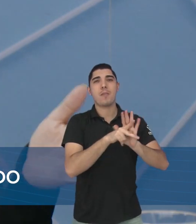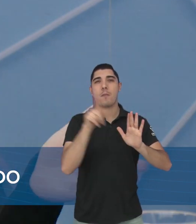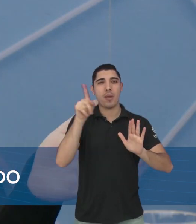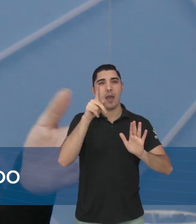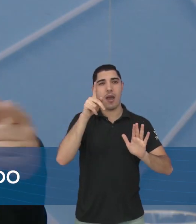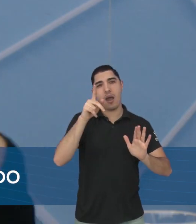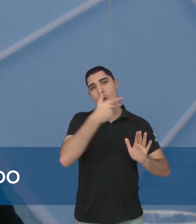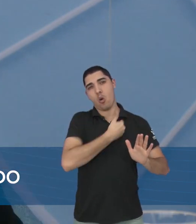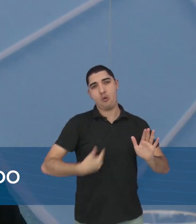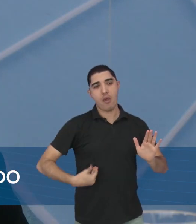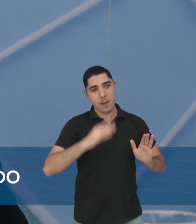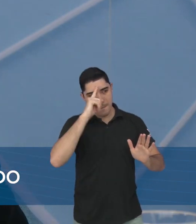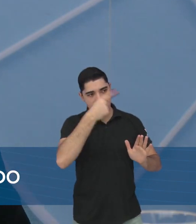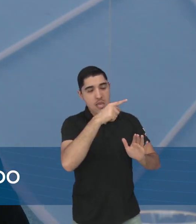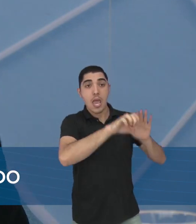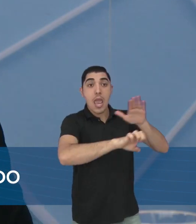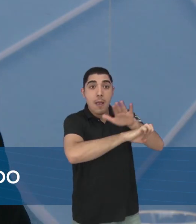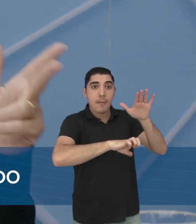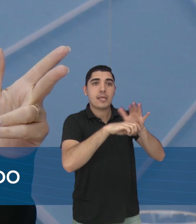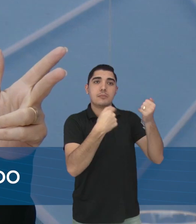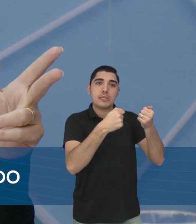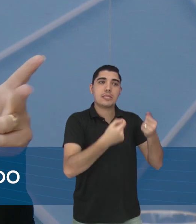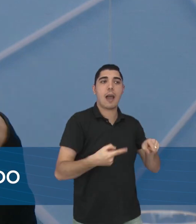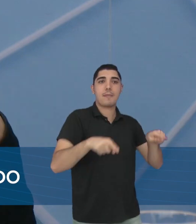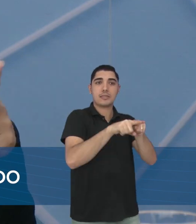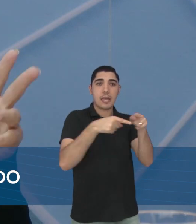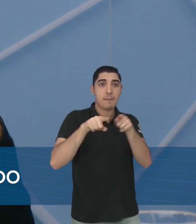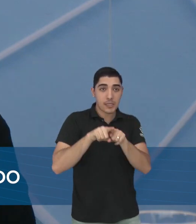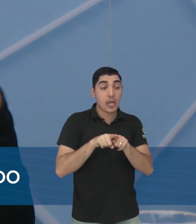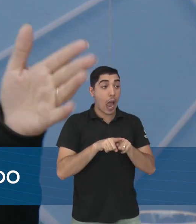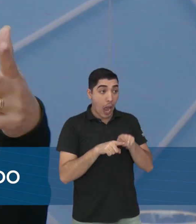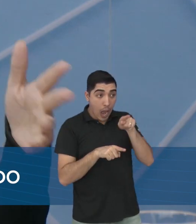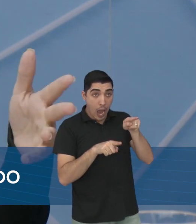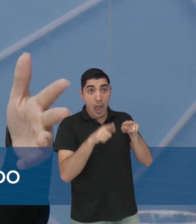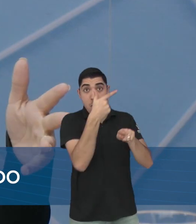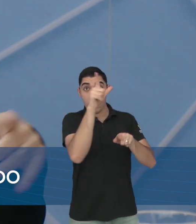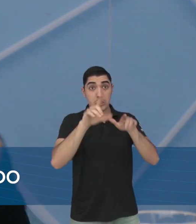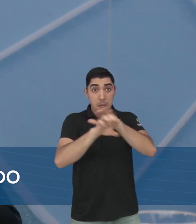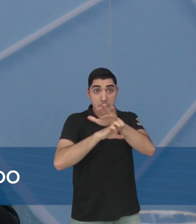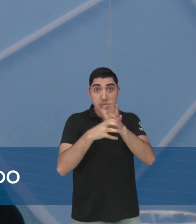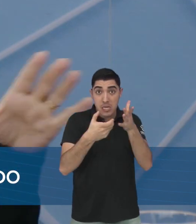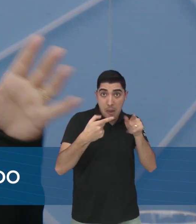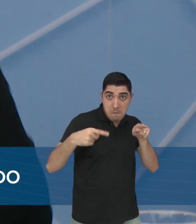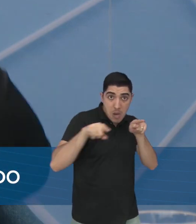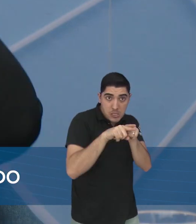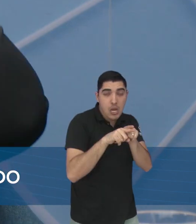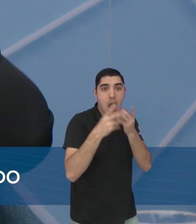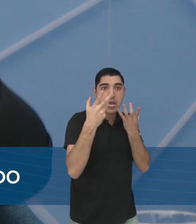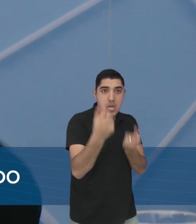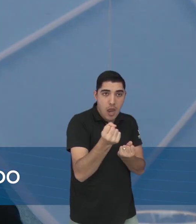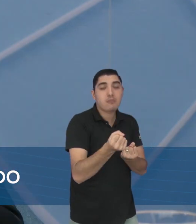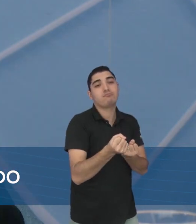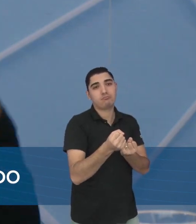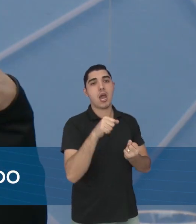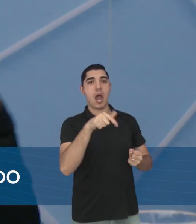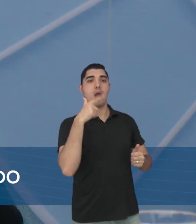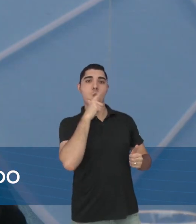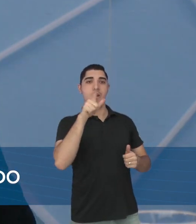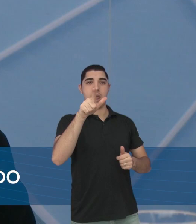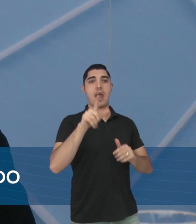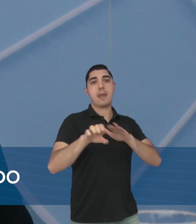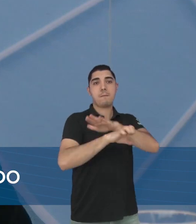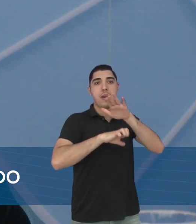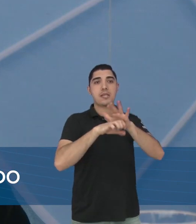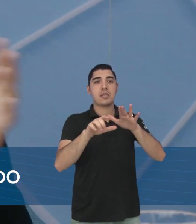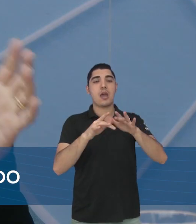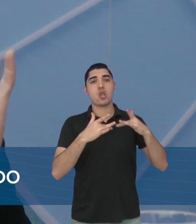incentivo fiscal. Então as empresas, elas podem doar o imposto de renda dela para os nossos projetos. Tem um valor X do projeto, do trabalho durante